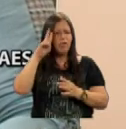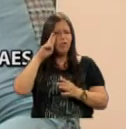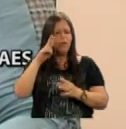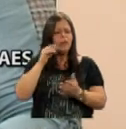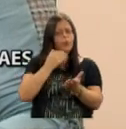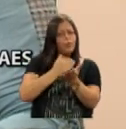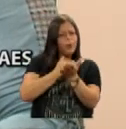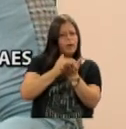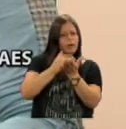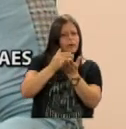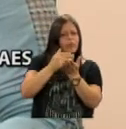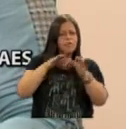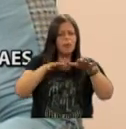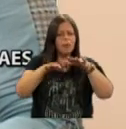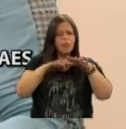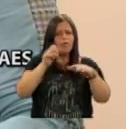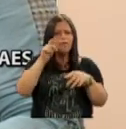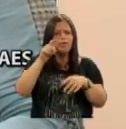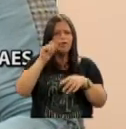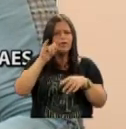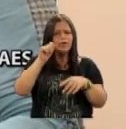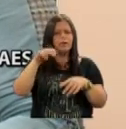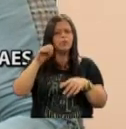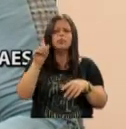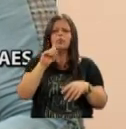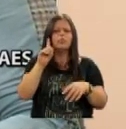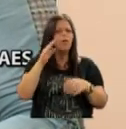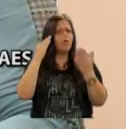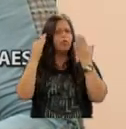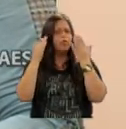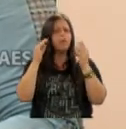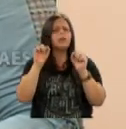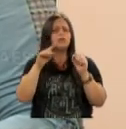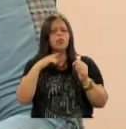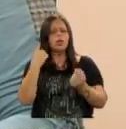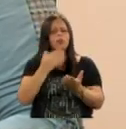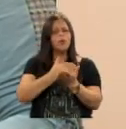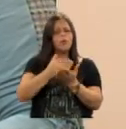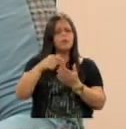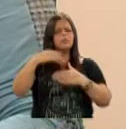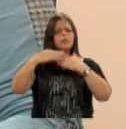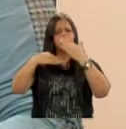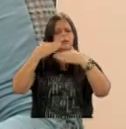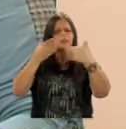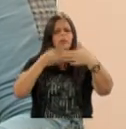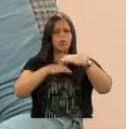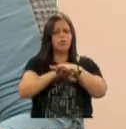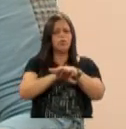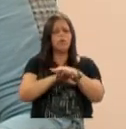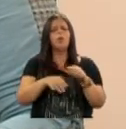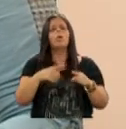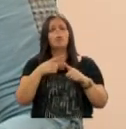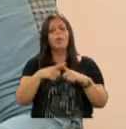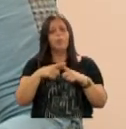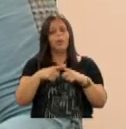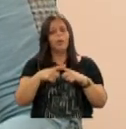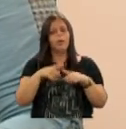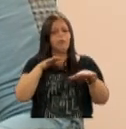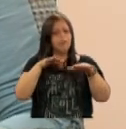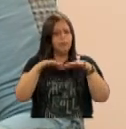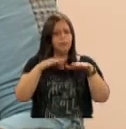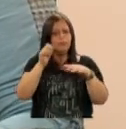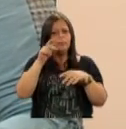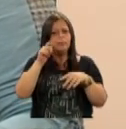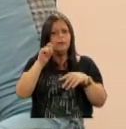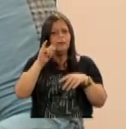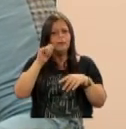início do movimento apaeano não resta a menor dúvida de que nós começamos este processo de inclusão porque nós o movimento